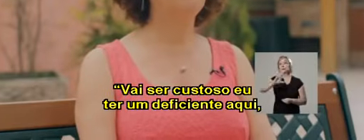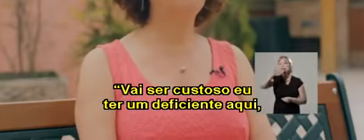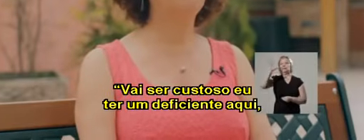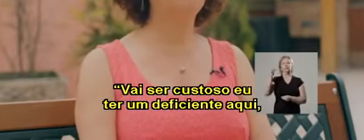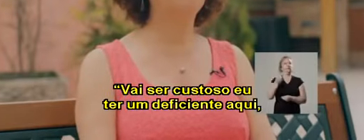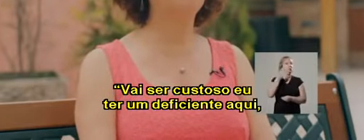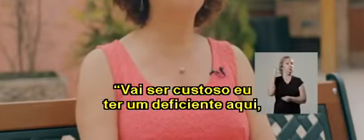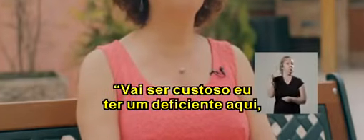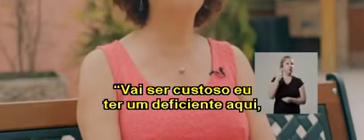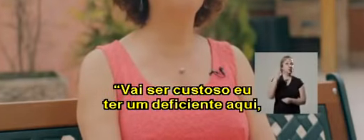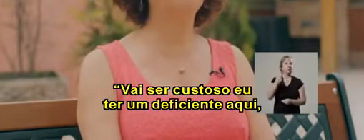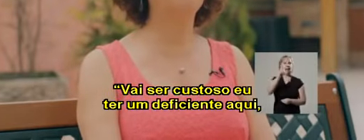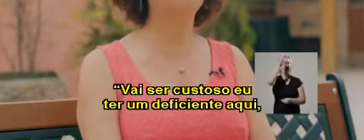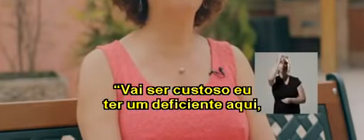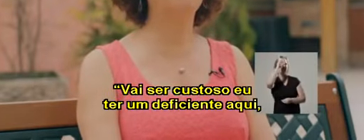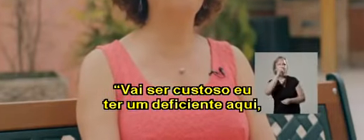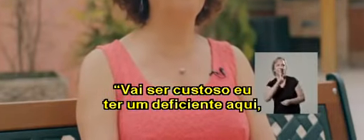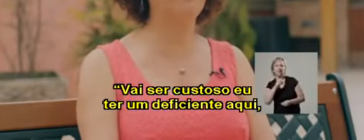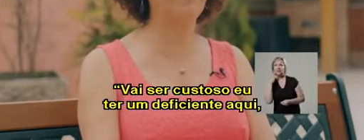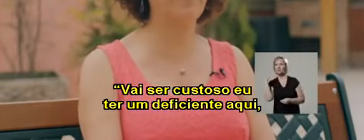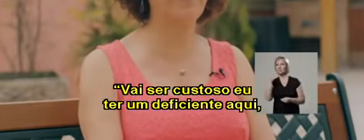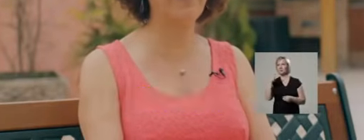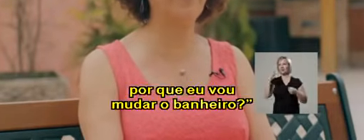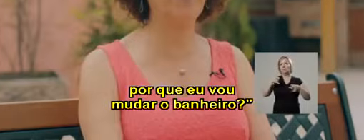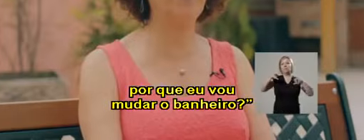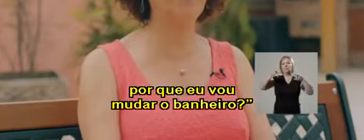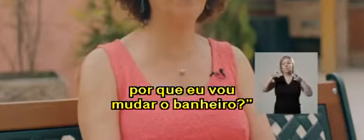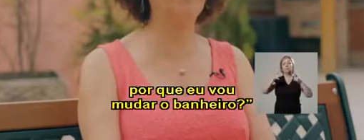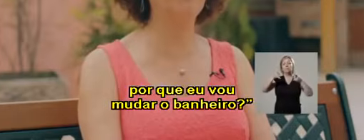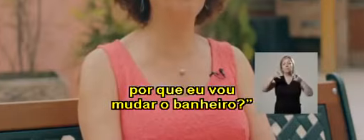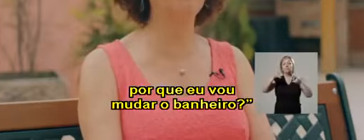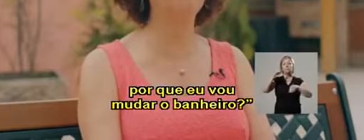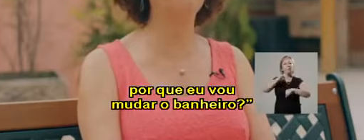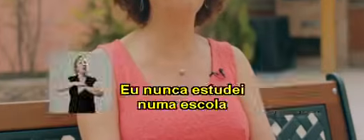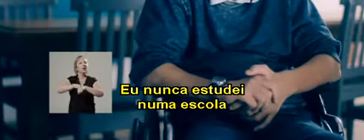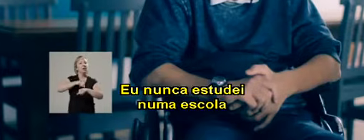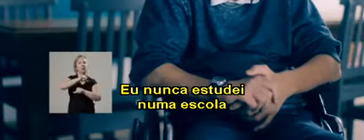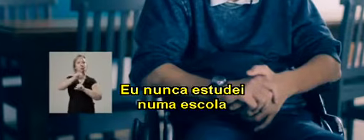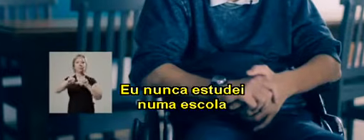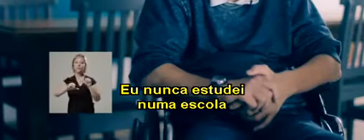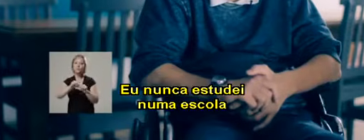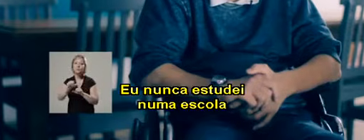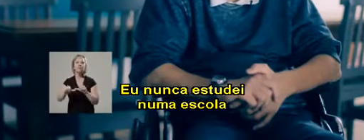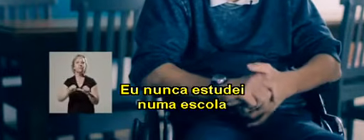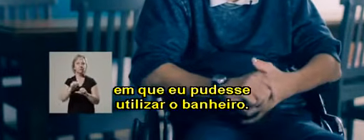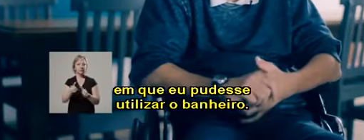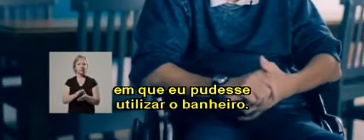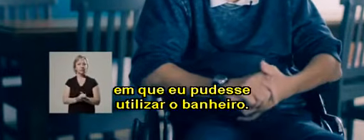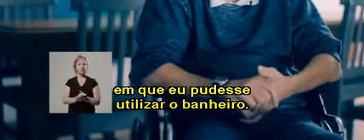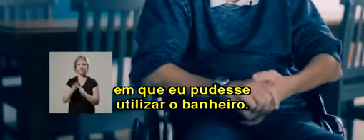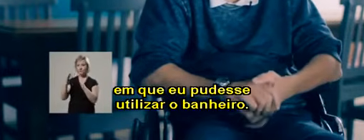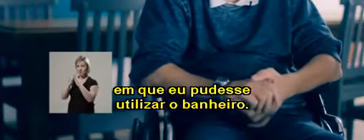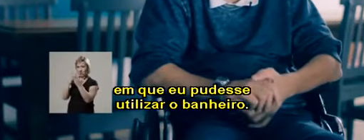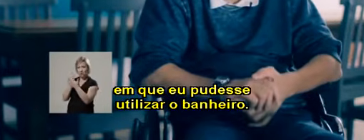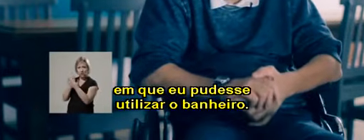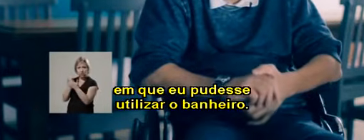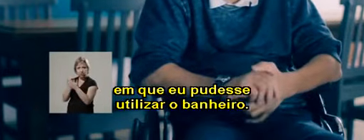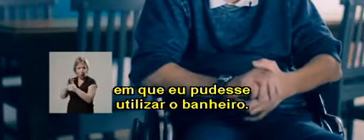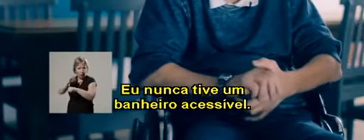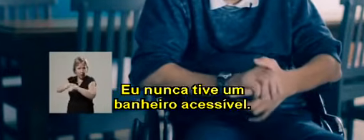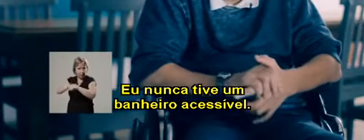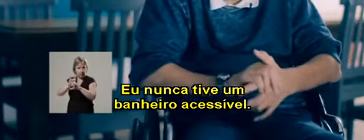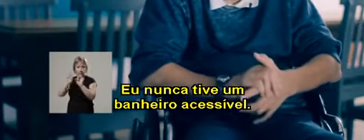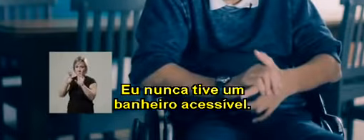vai ser custoso eu ter um deficiente aqui, porque eu vou mudar o banheiro. Eu nunca estudei numa escola que eu pudesse utilizar o